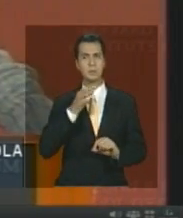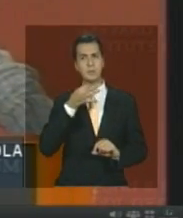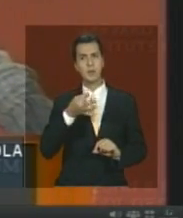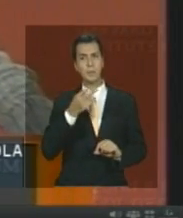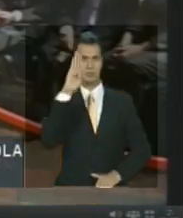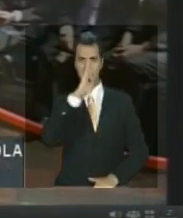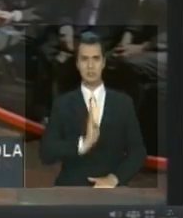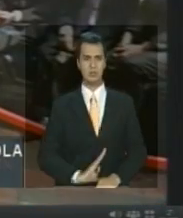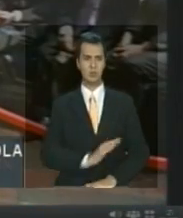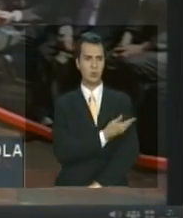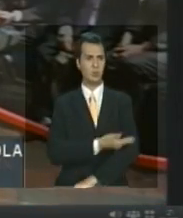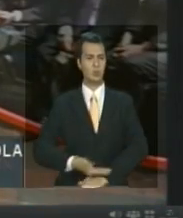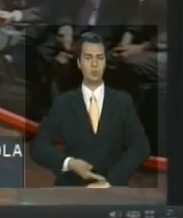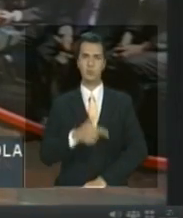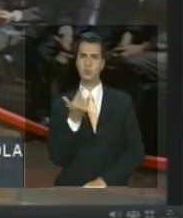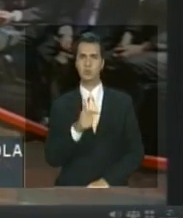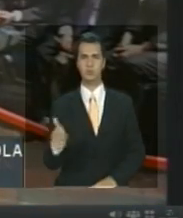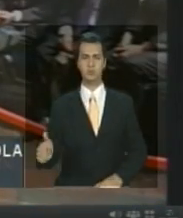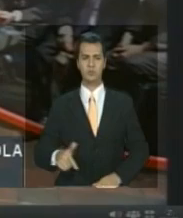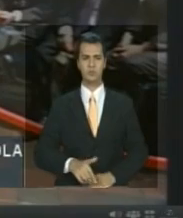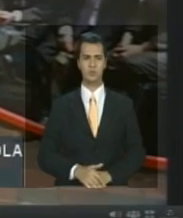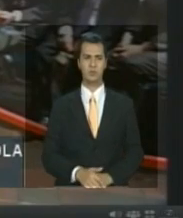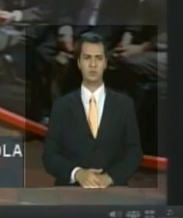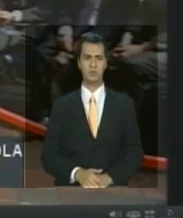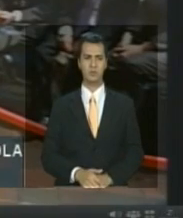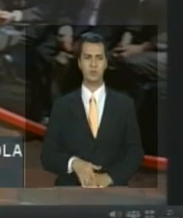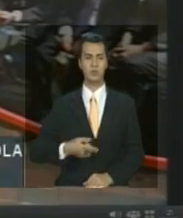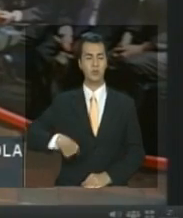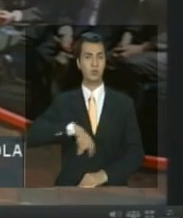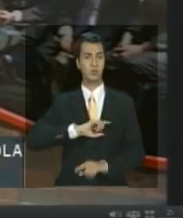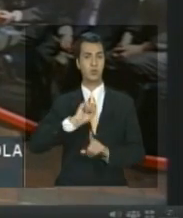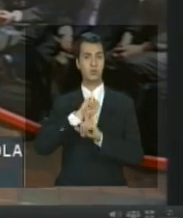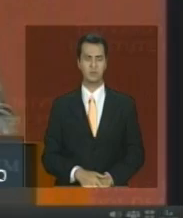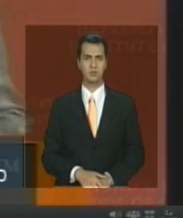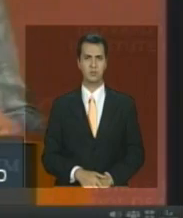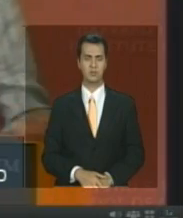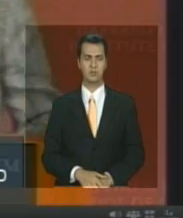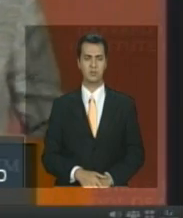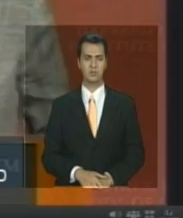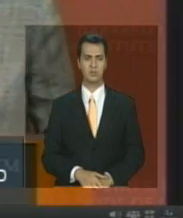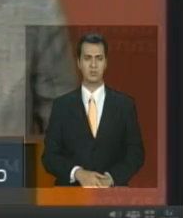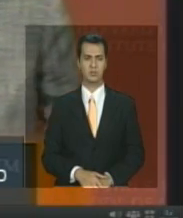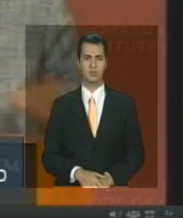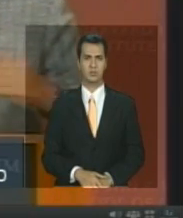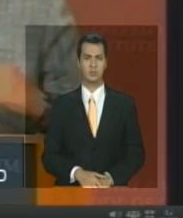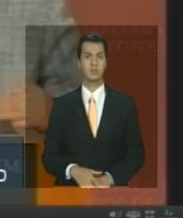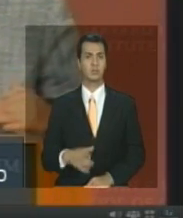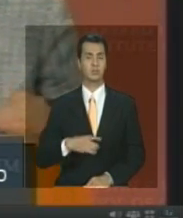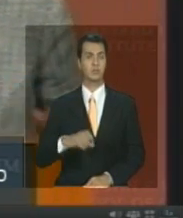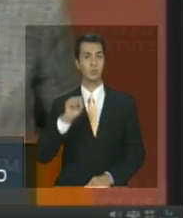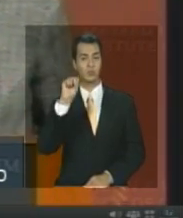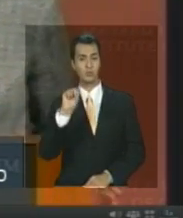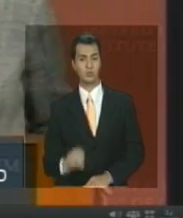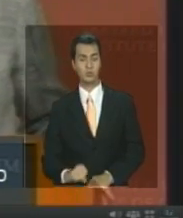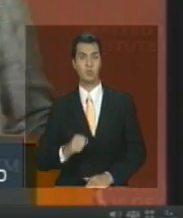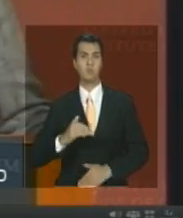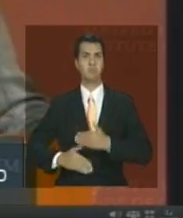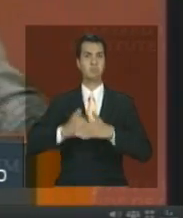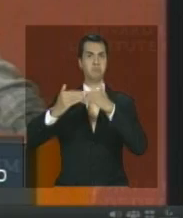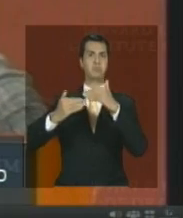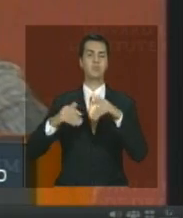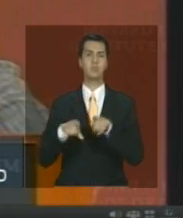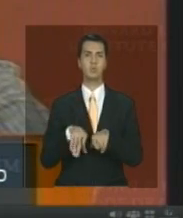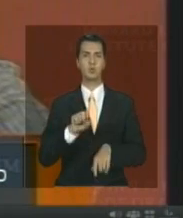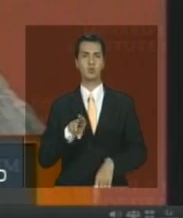importante que a outra. Esse grande movimento de nossa sociedade teve também um Sul desenvolvido e um Sudeste, e